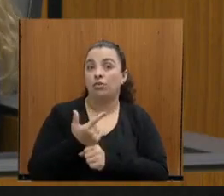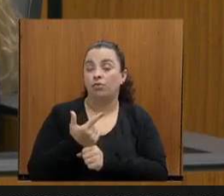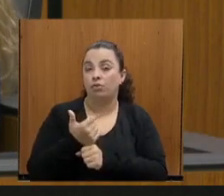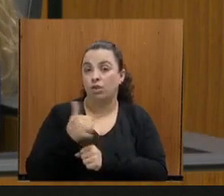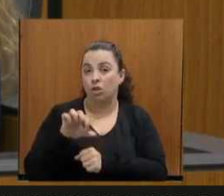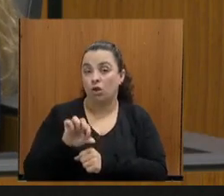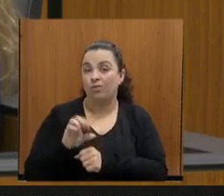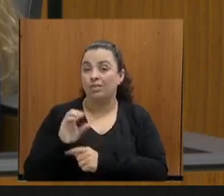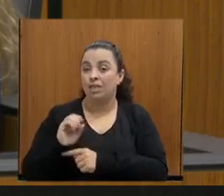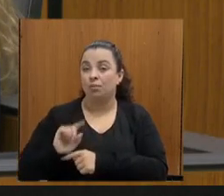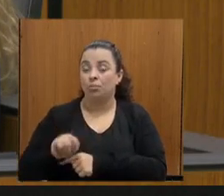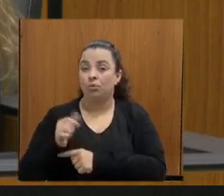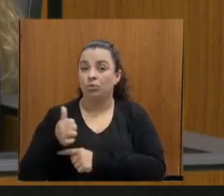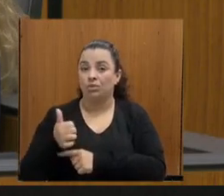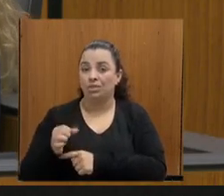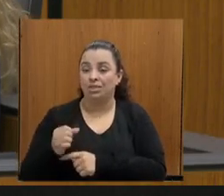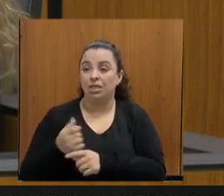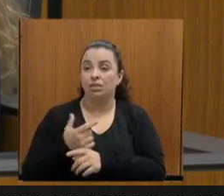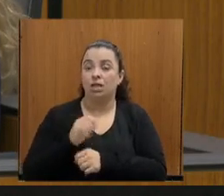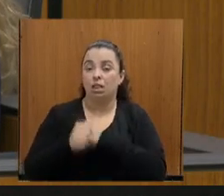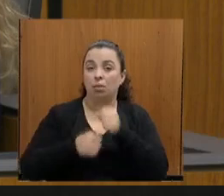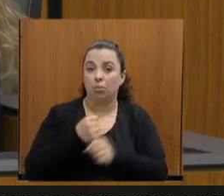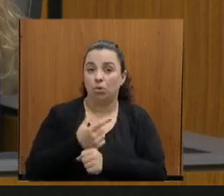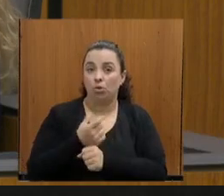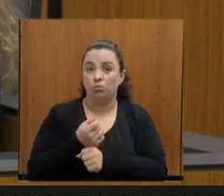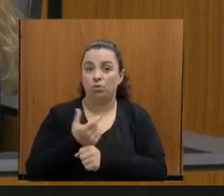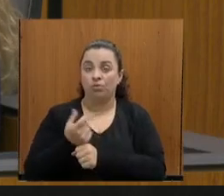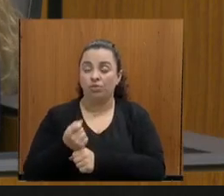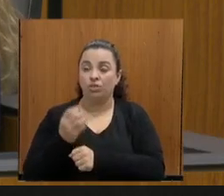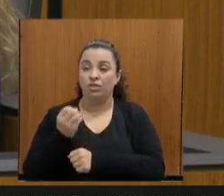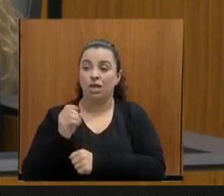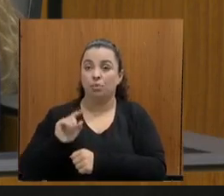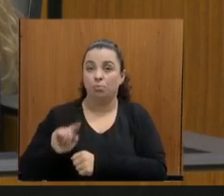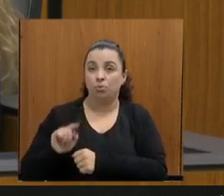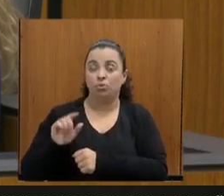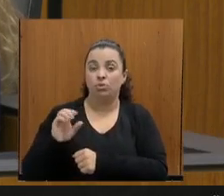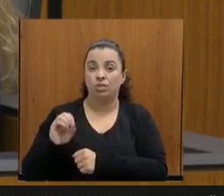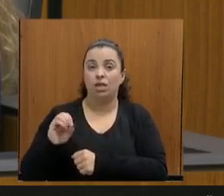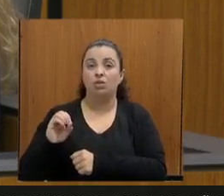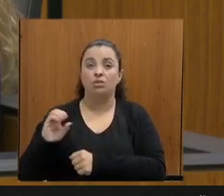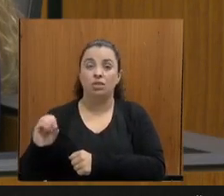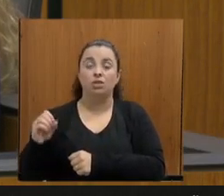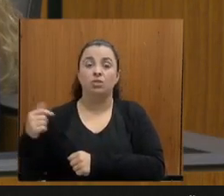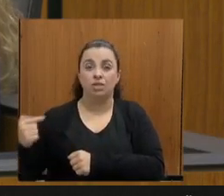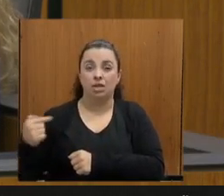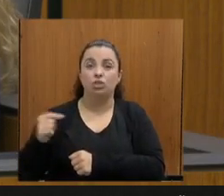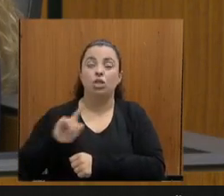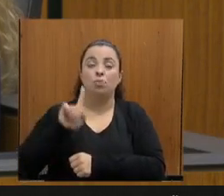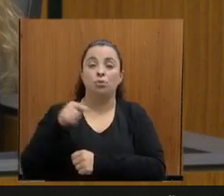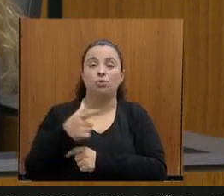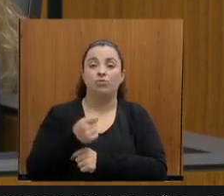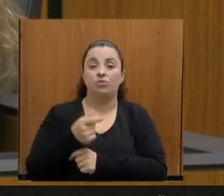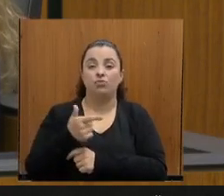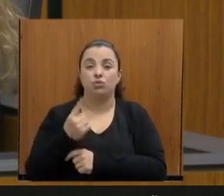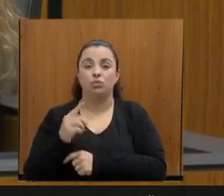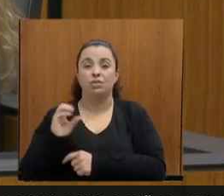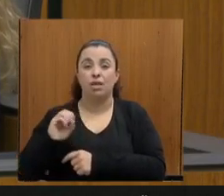0.16 2020 0.07 2021 0.09